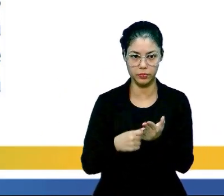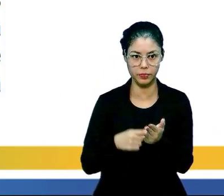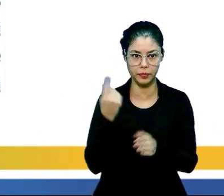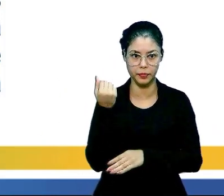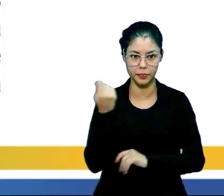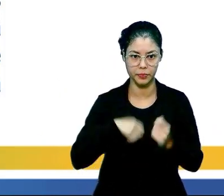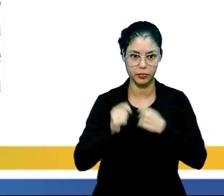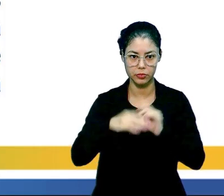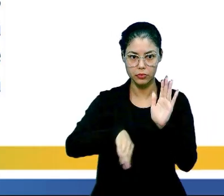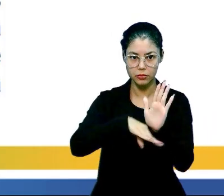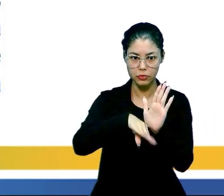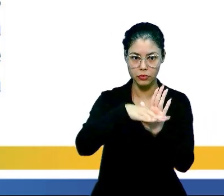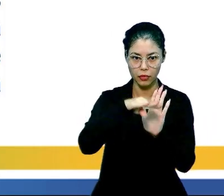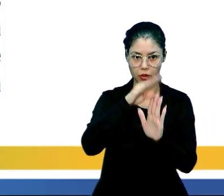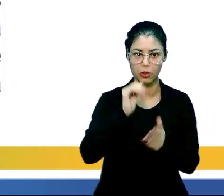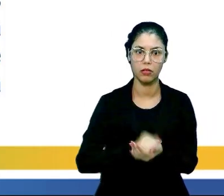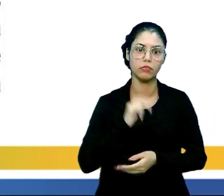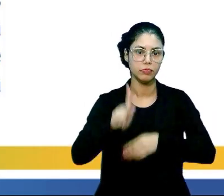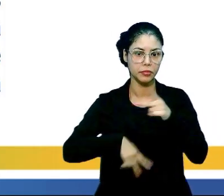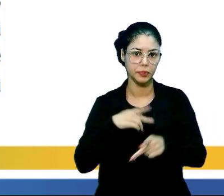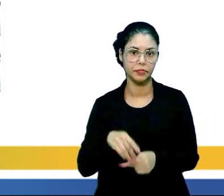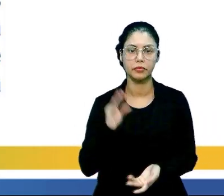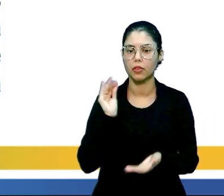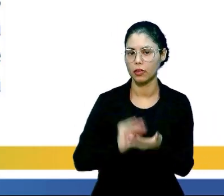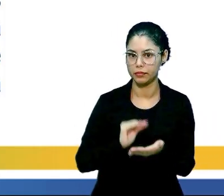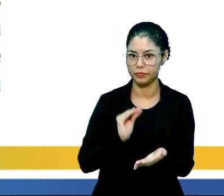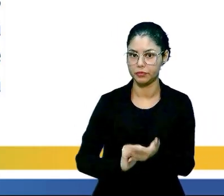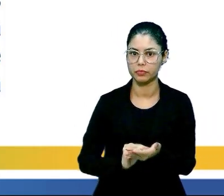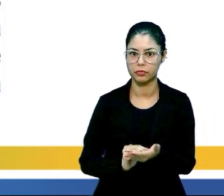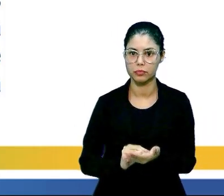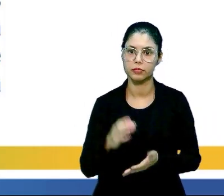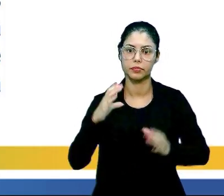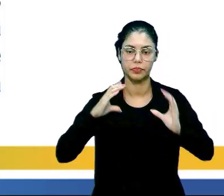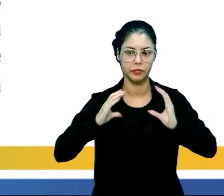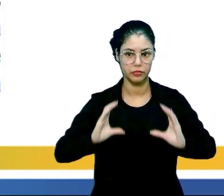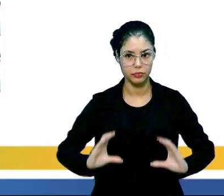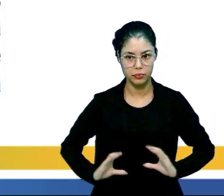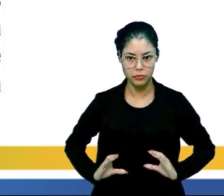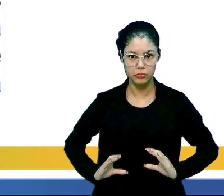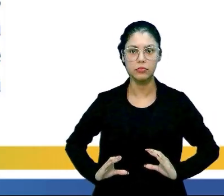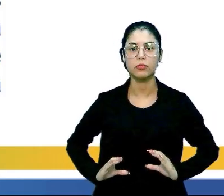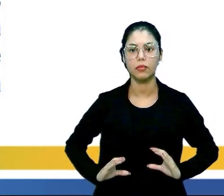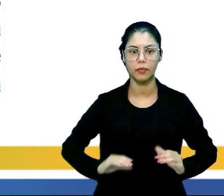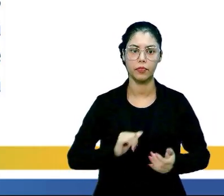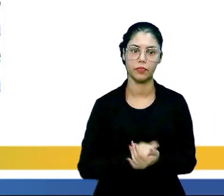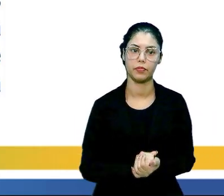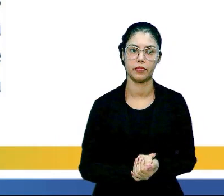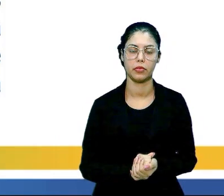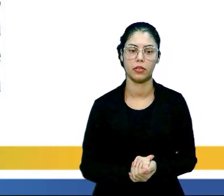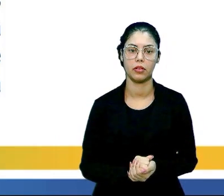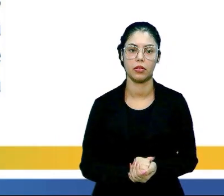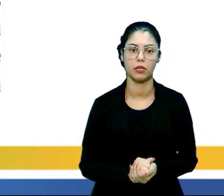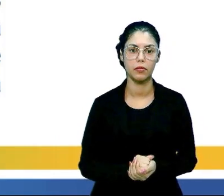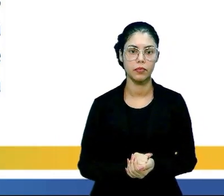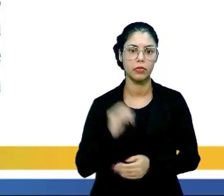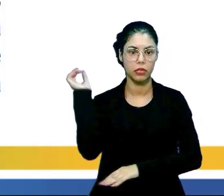condição financeira de camadas populares e a falta de mobilização cidadã